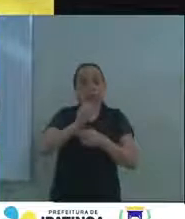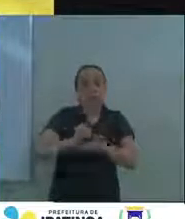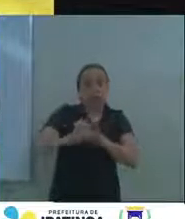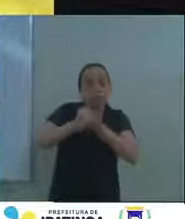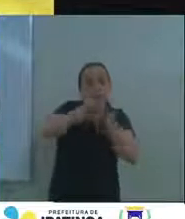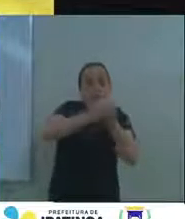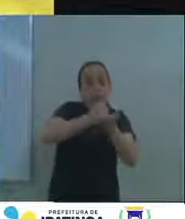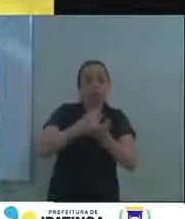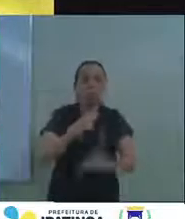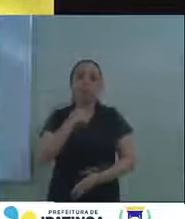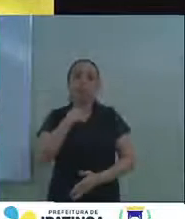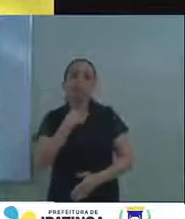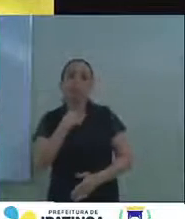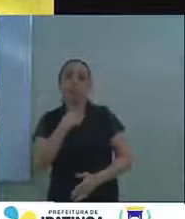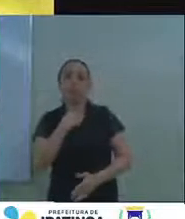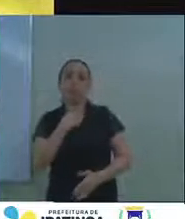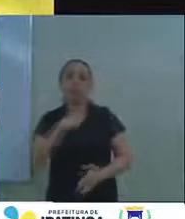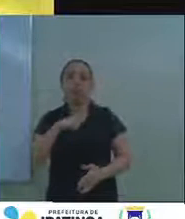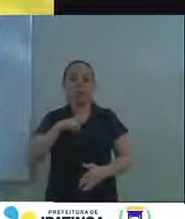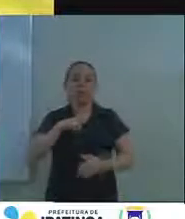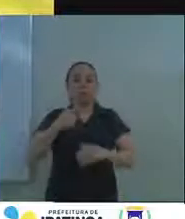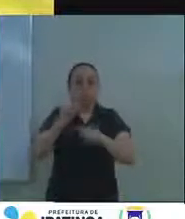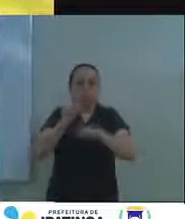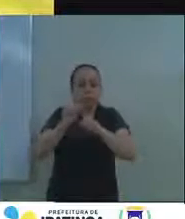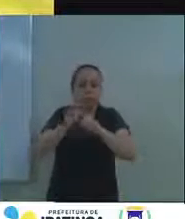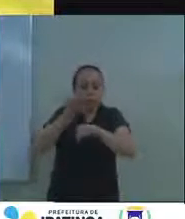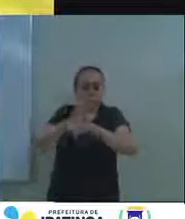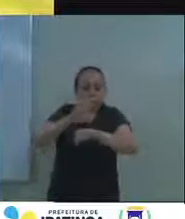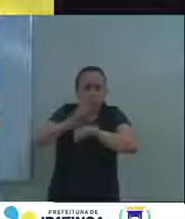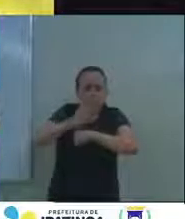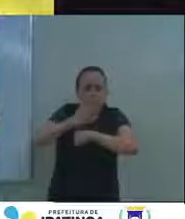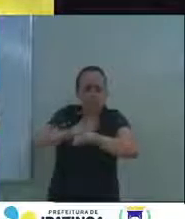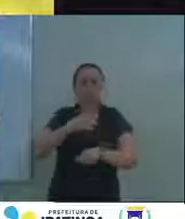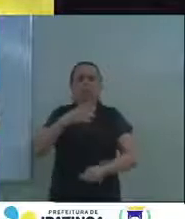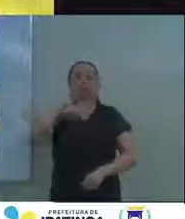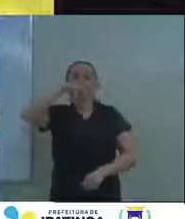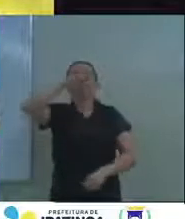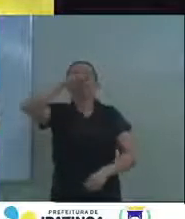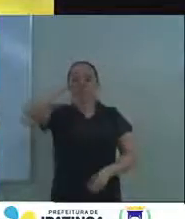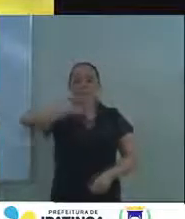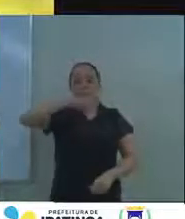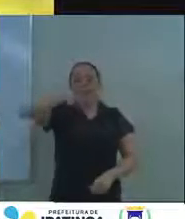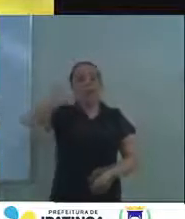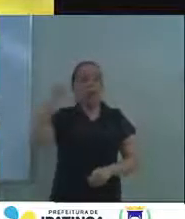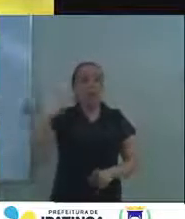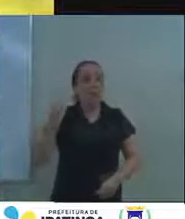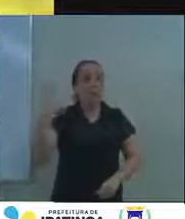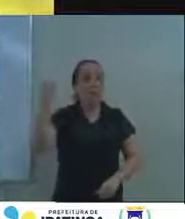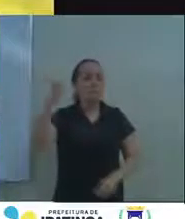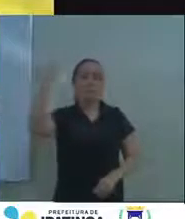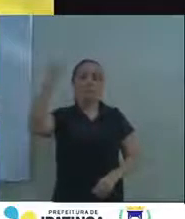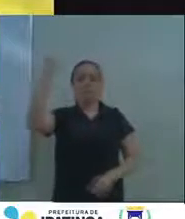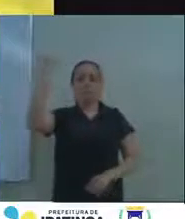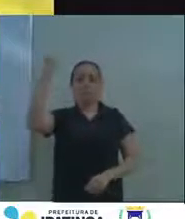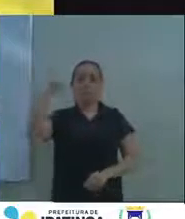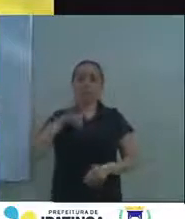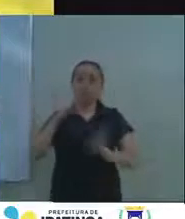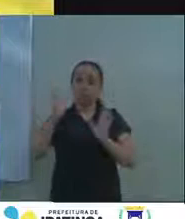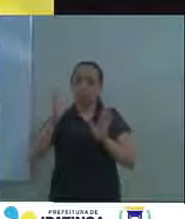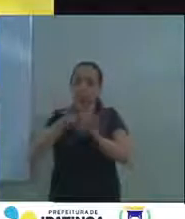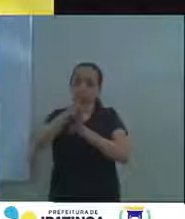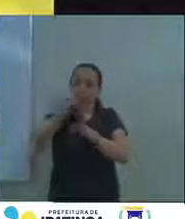Exercício respiratório, ele é muito importante, tá? Então, aqui eu já estou passando para vocês